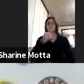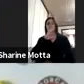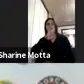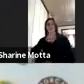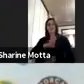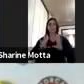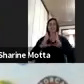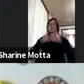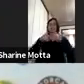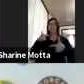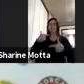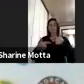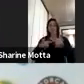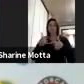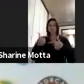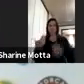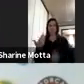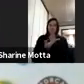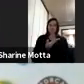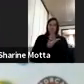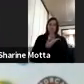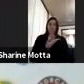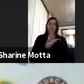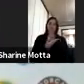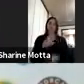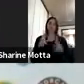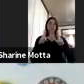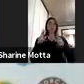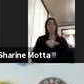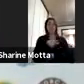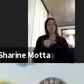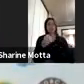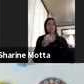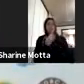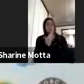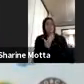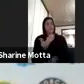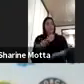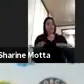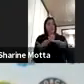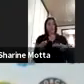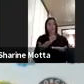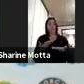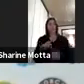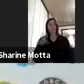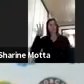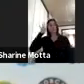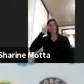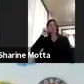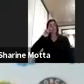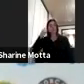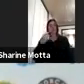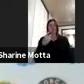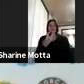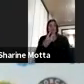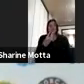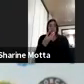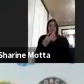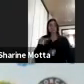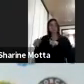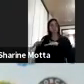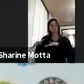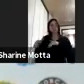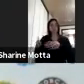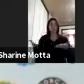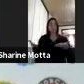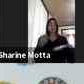Boa tarde, trabalhadores e trabalhadoras. Espero que vocês estejam bem. Hoje, quarta-feira, 23 de setembro. A gente